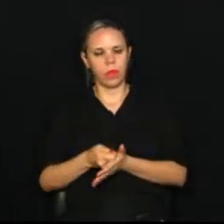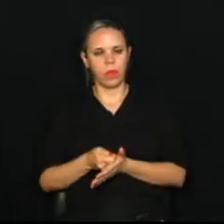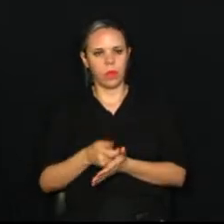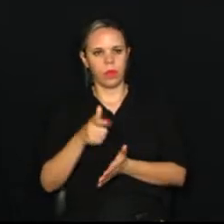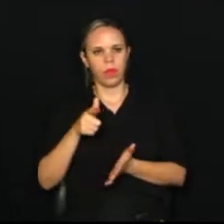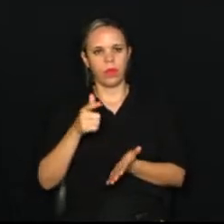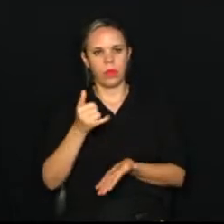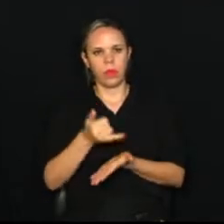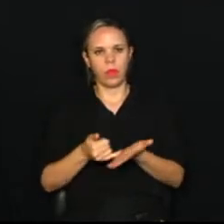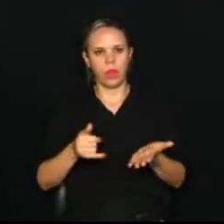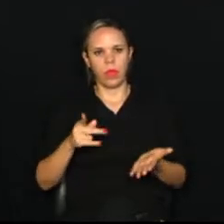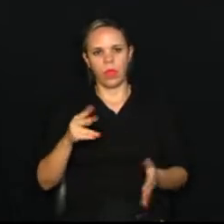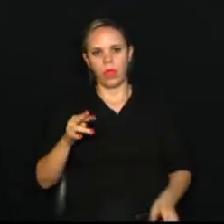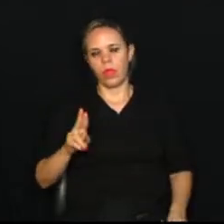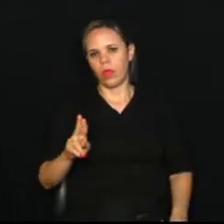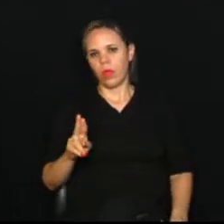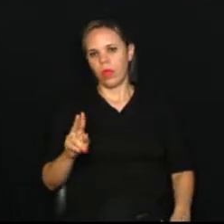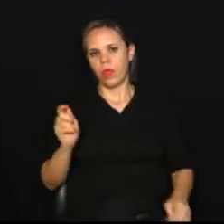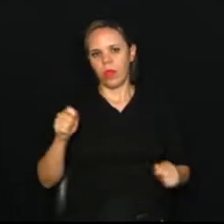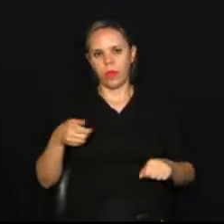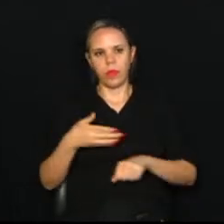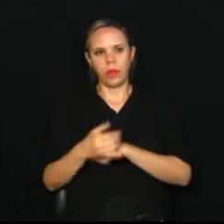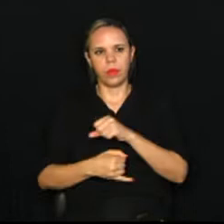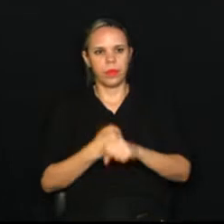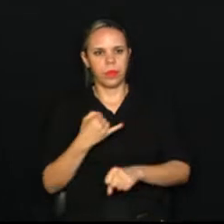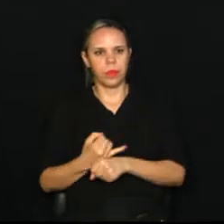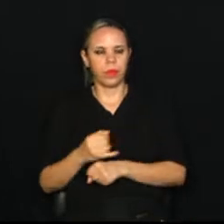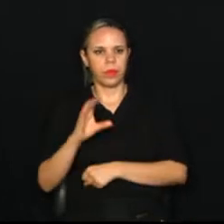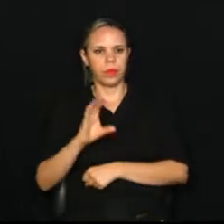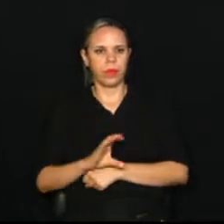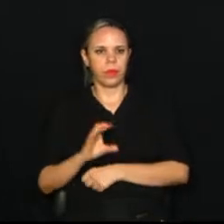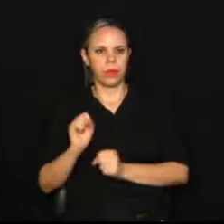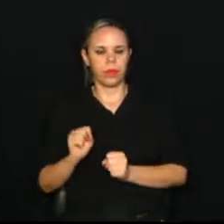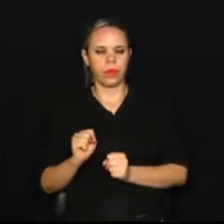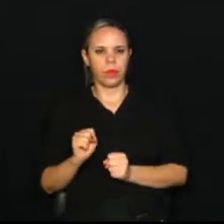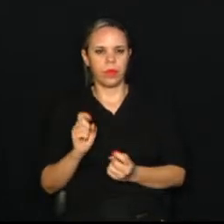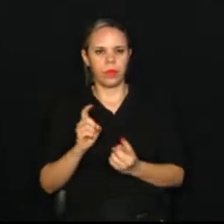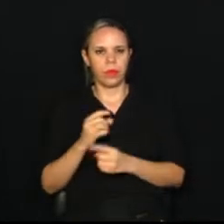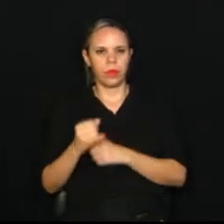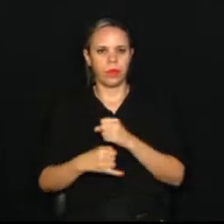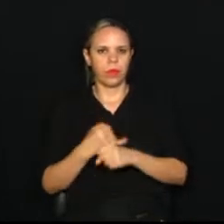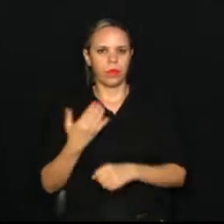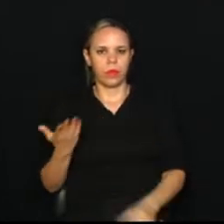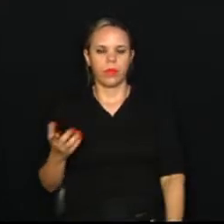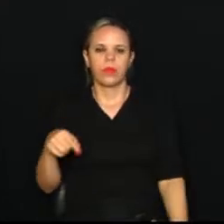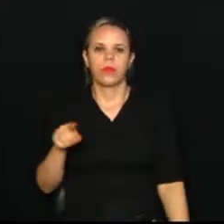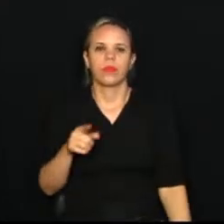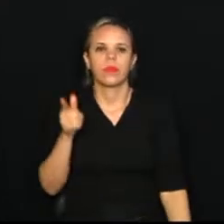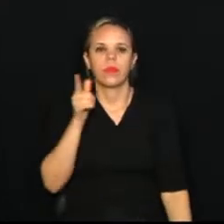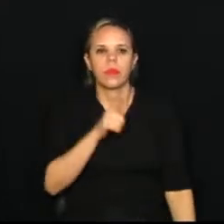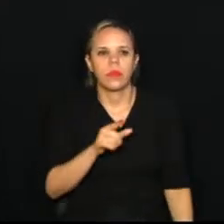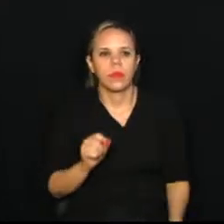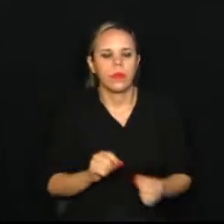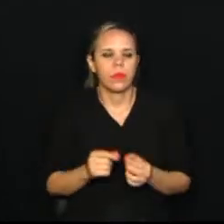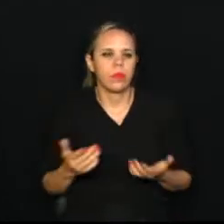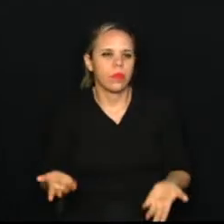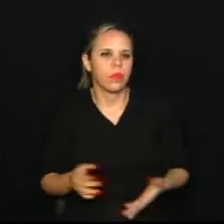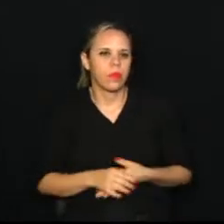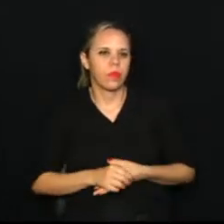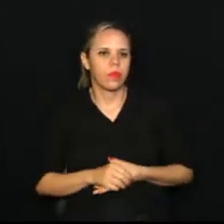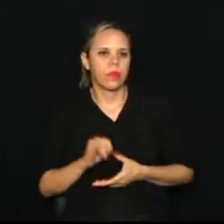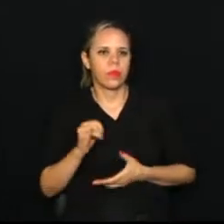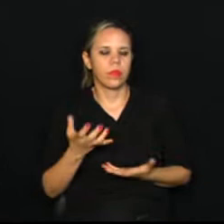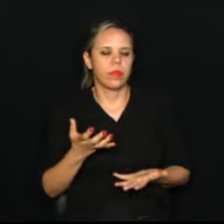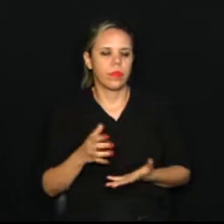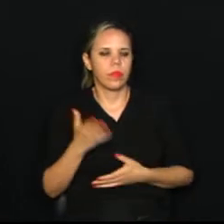do IPTU, você tem condições de entrar no portal do cidadão, serviços online, e você consegue fazer isso. Se você